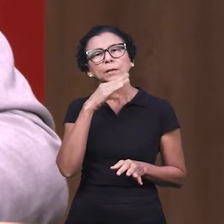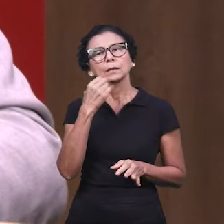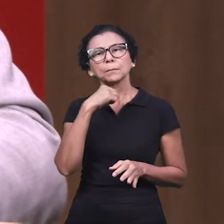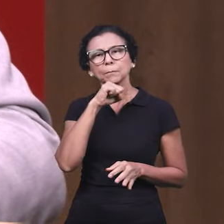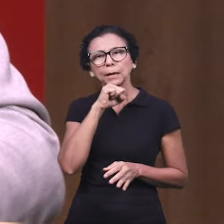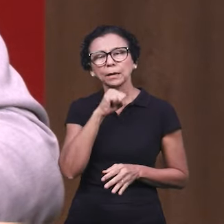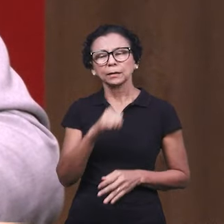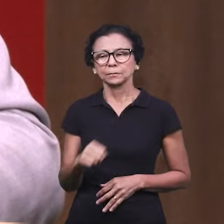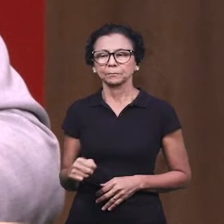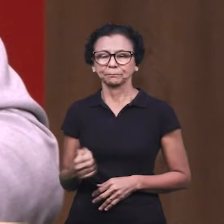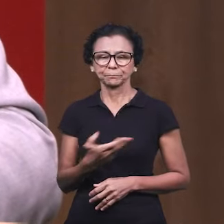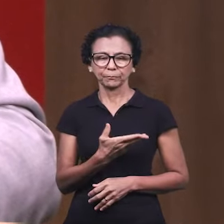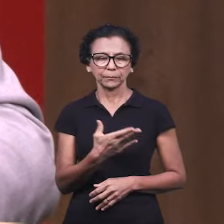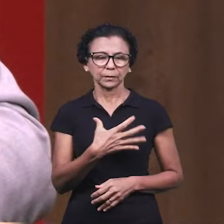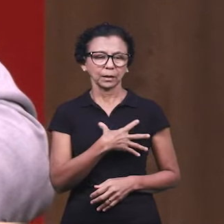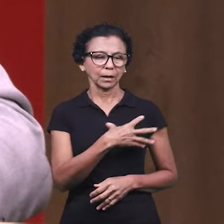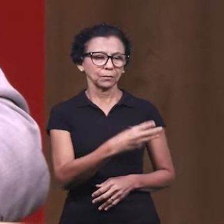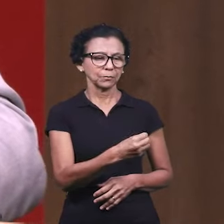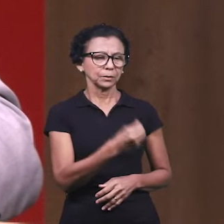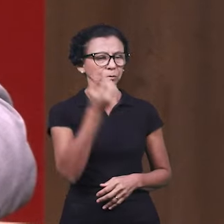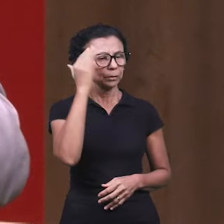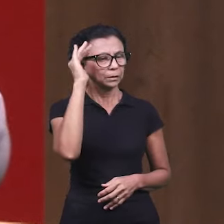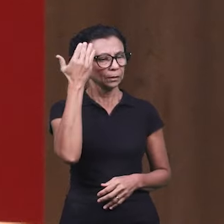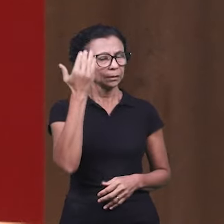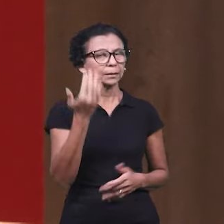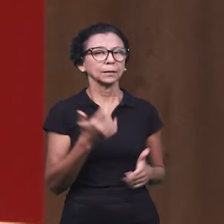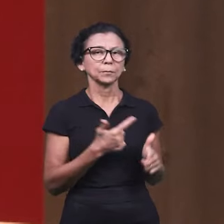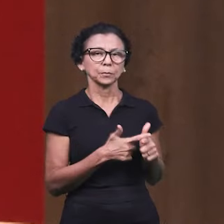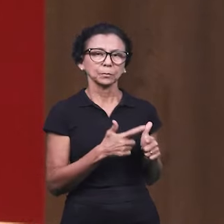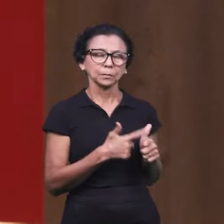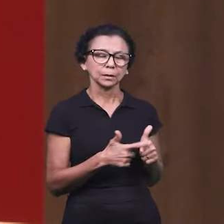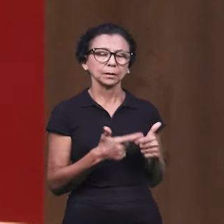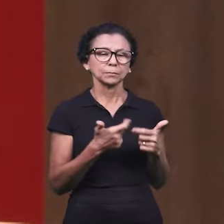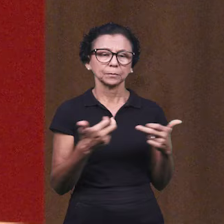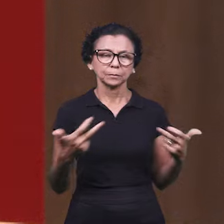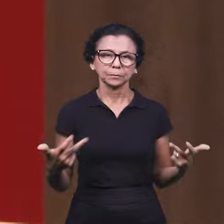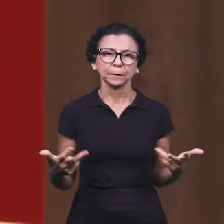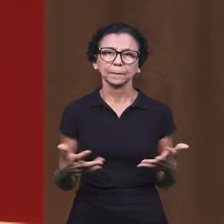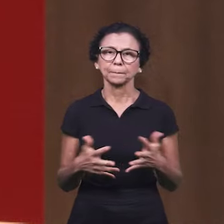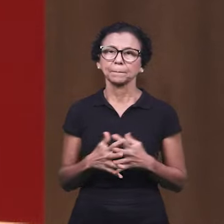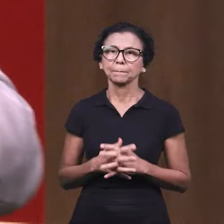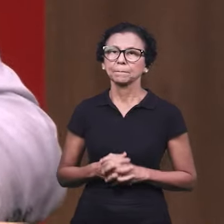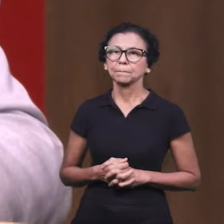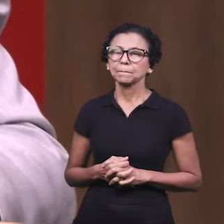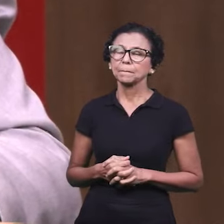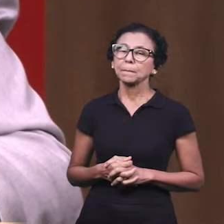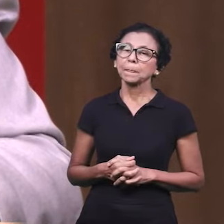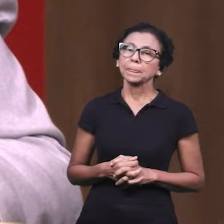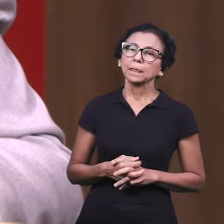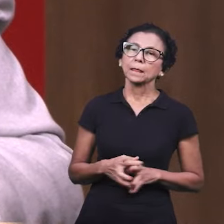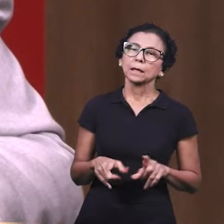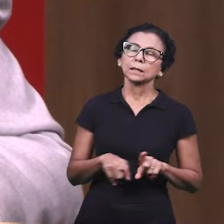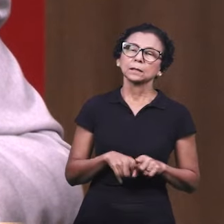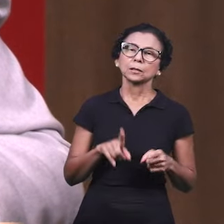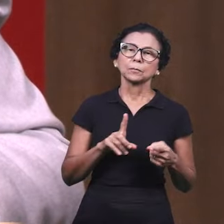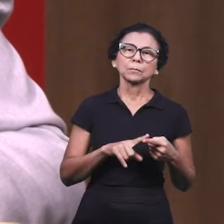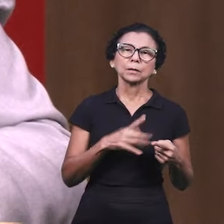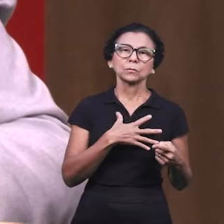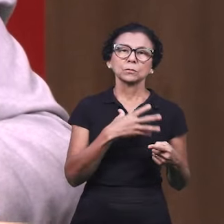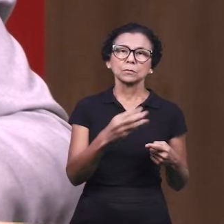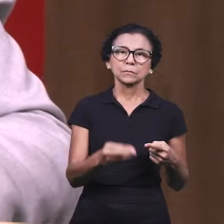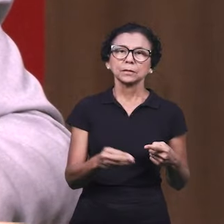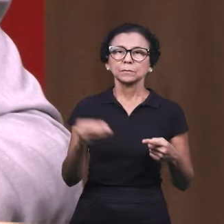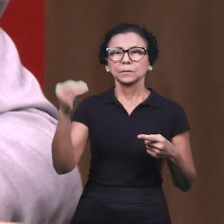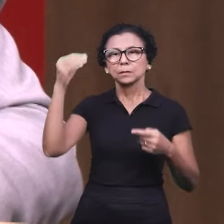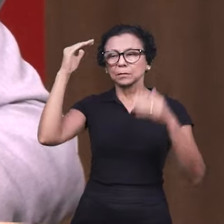eh do outro lado os filhos precisam também respeitar os pais por já terem vivido a experiência